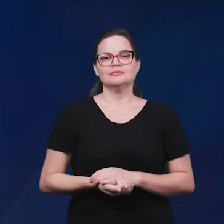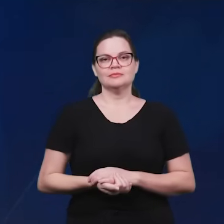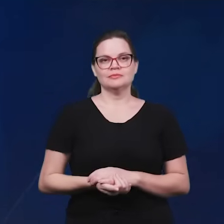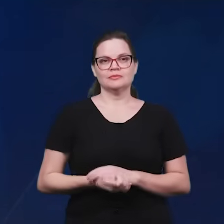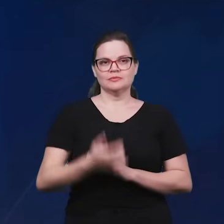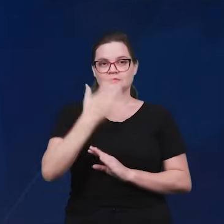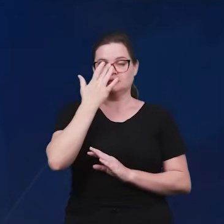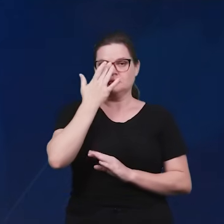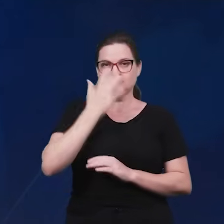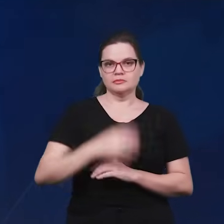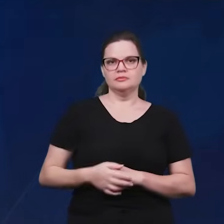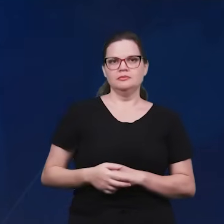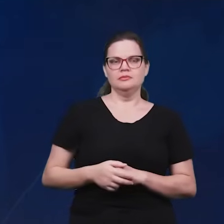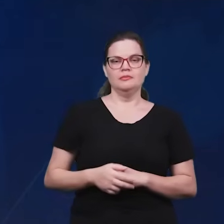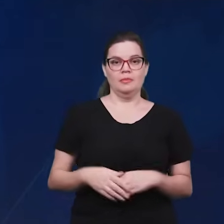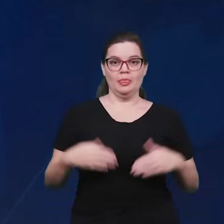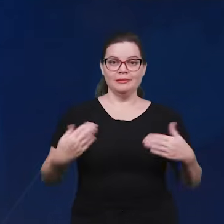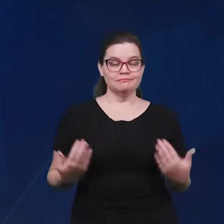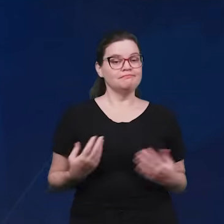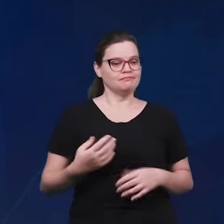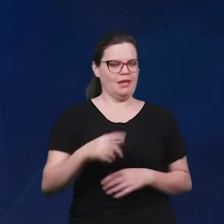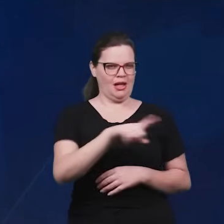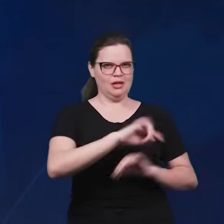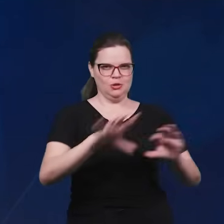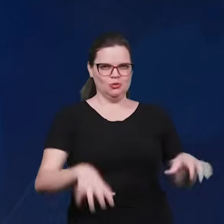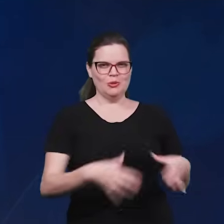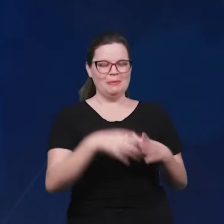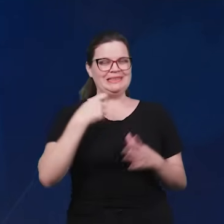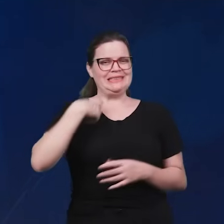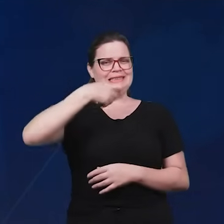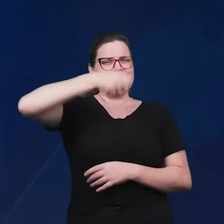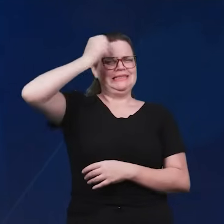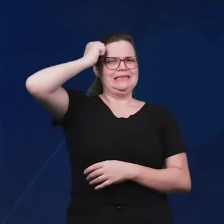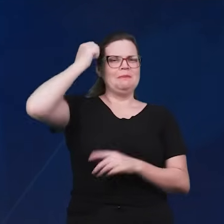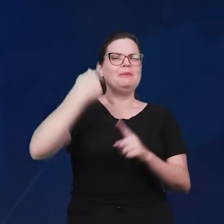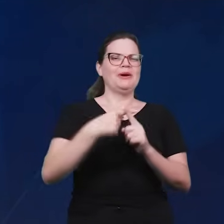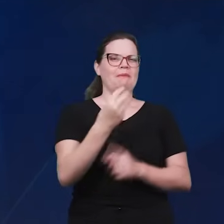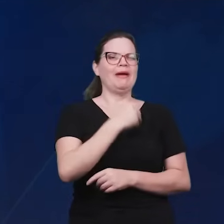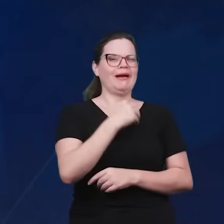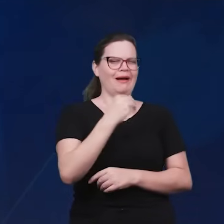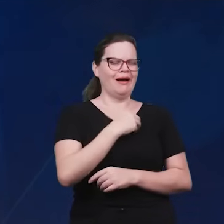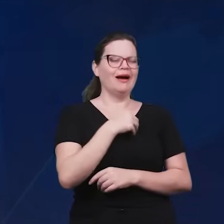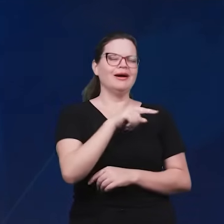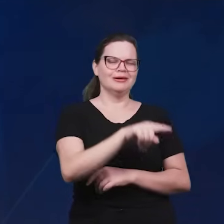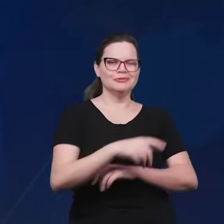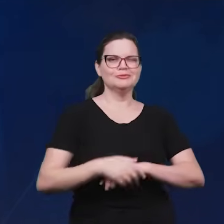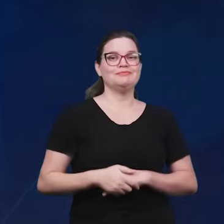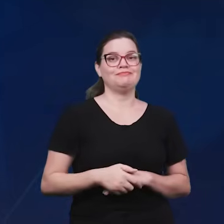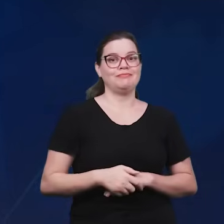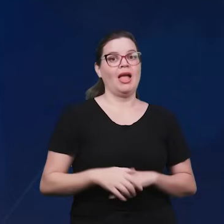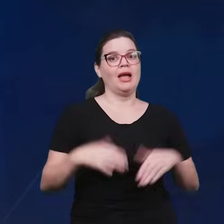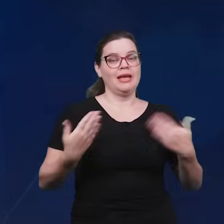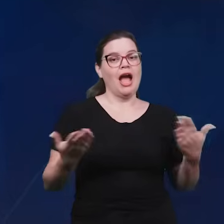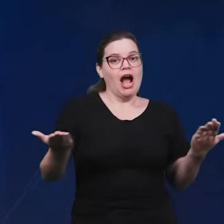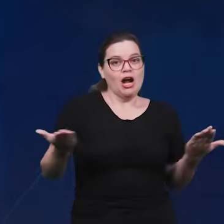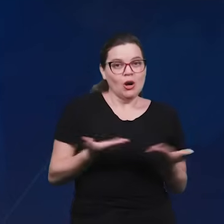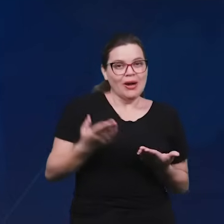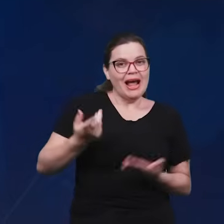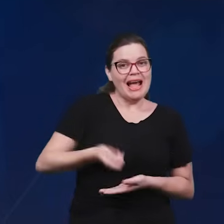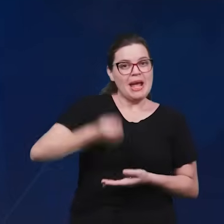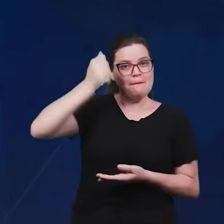Após o pagamento do preço da culpa do pecado, a vitória sobre a cidade de Ai foi agora